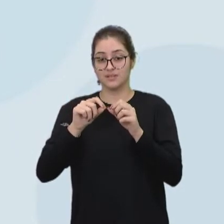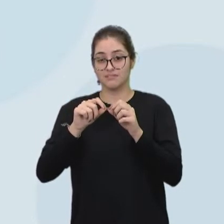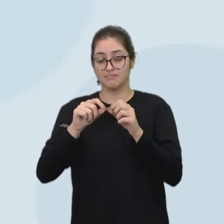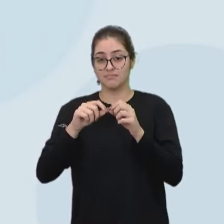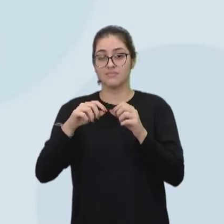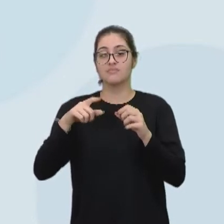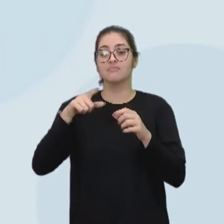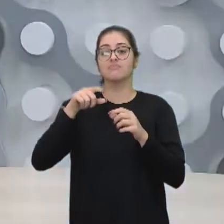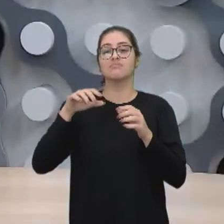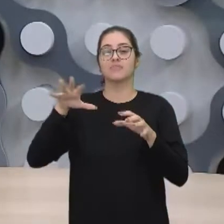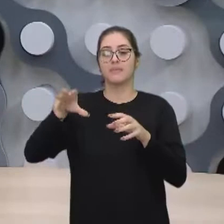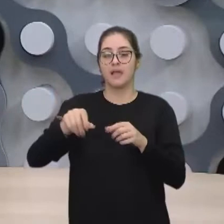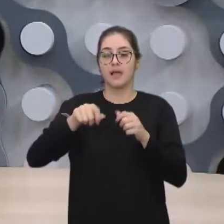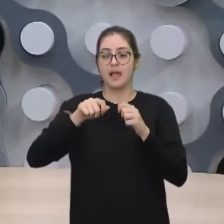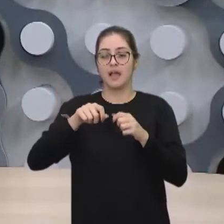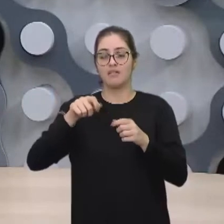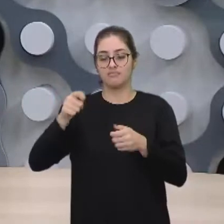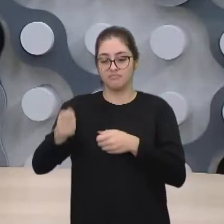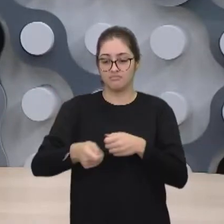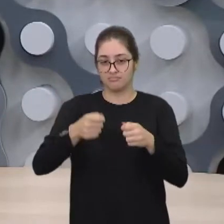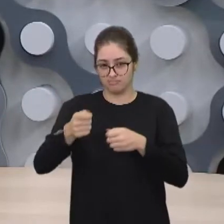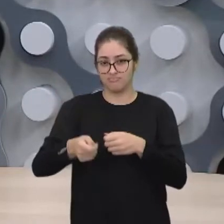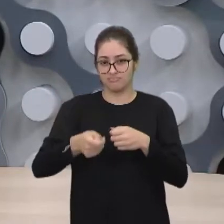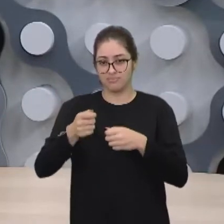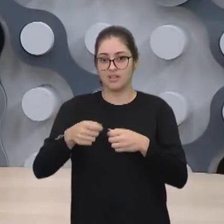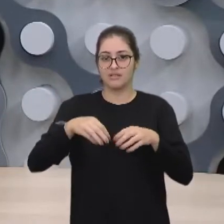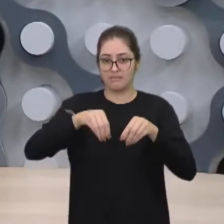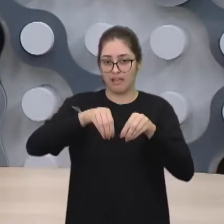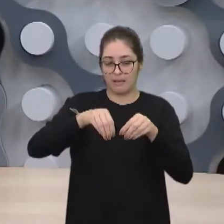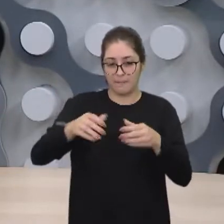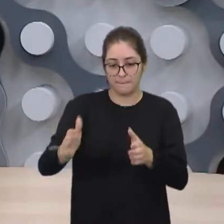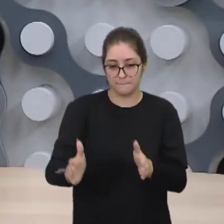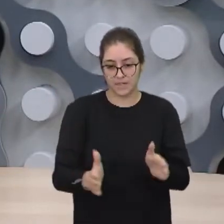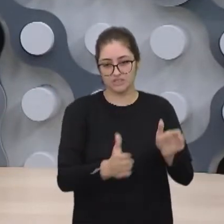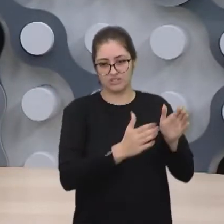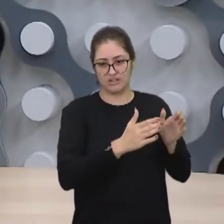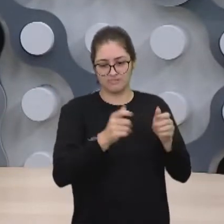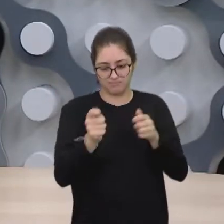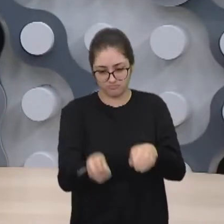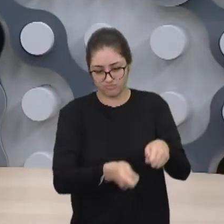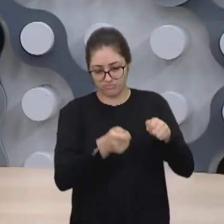aí recursos minerais, né, então ele retira terra, né, e essas